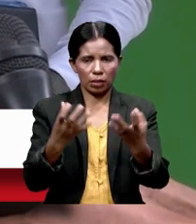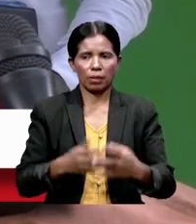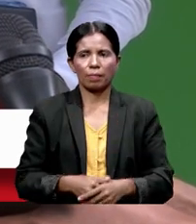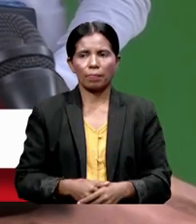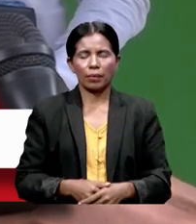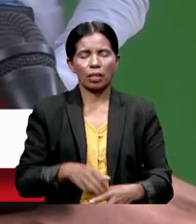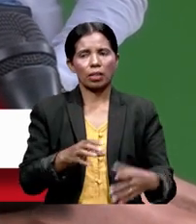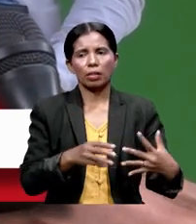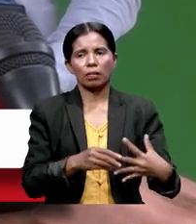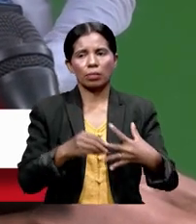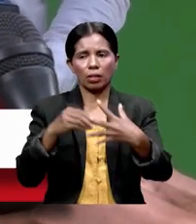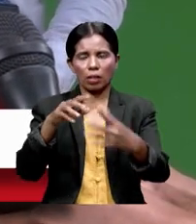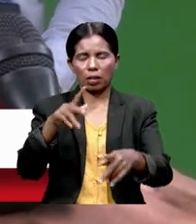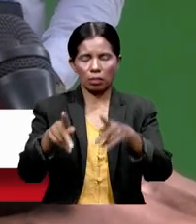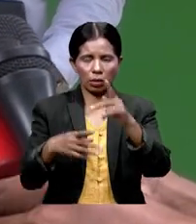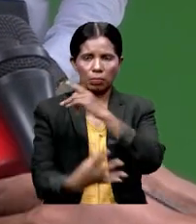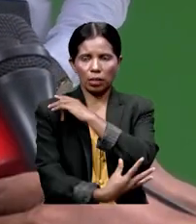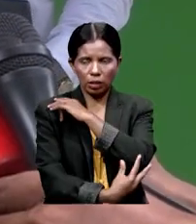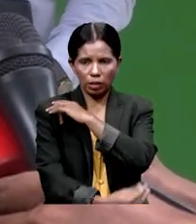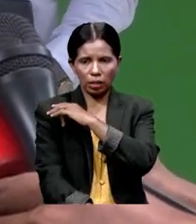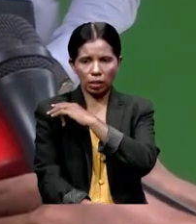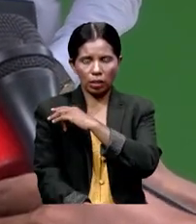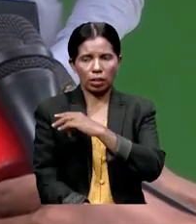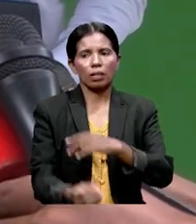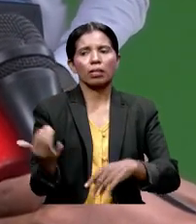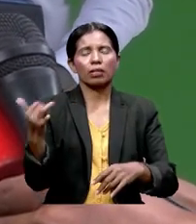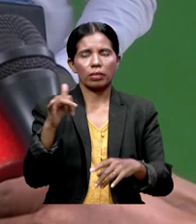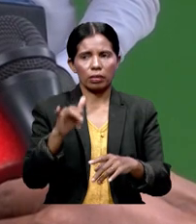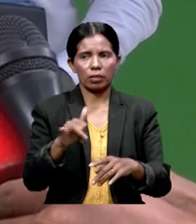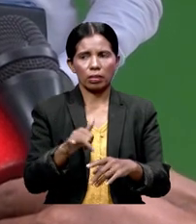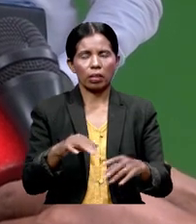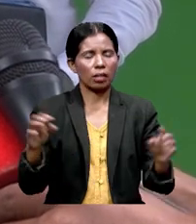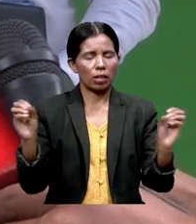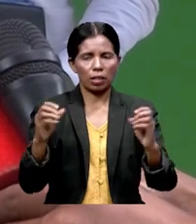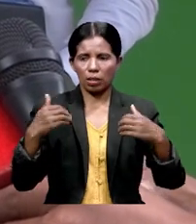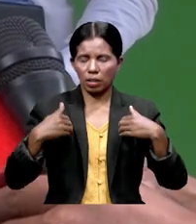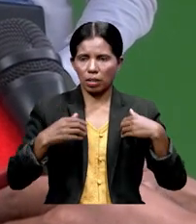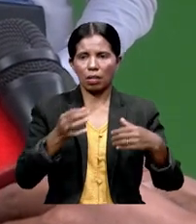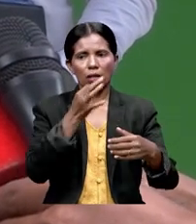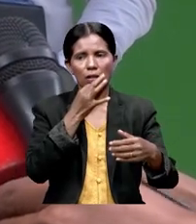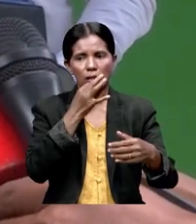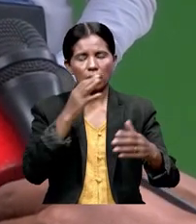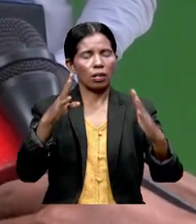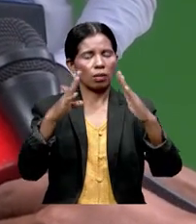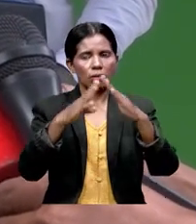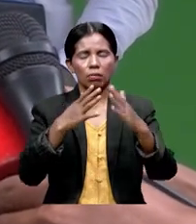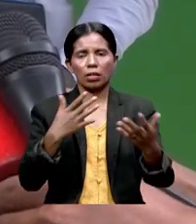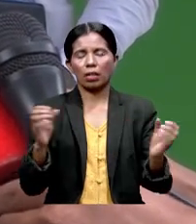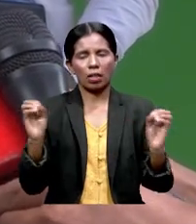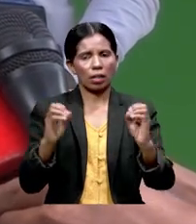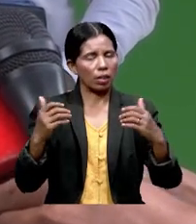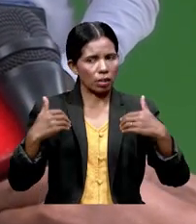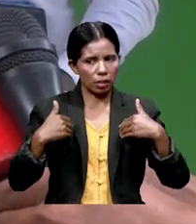liu comunidade Sernebe vulnerável, beque menos aihão, umaladia, ou